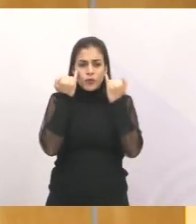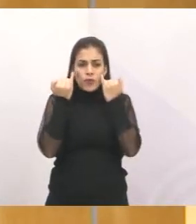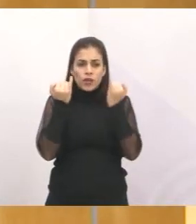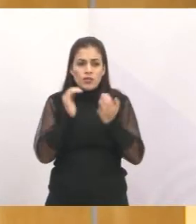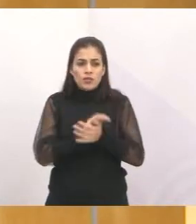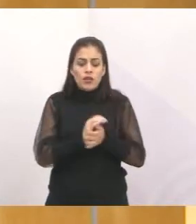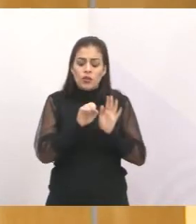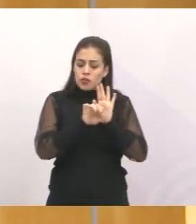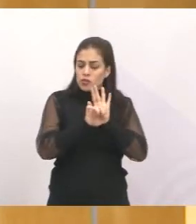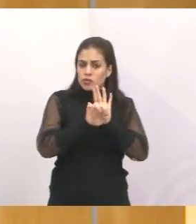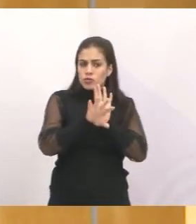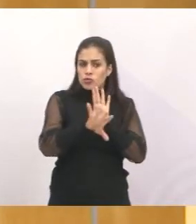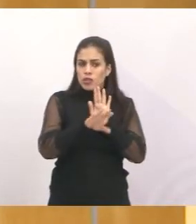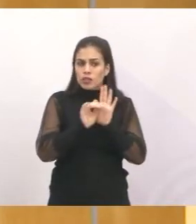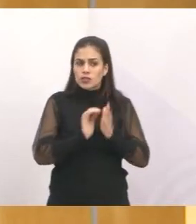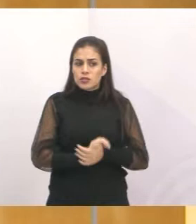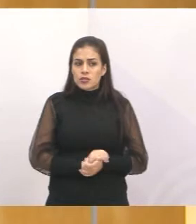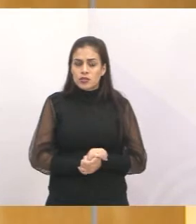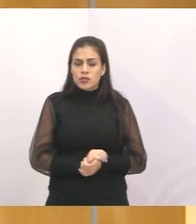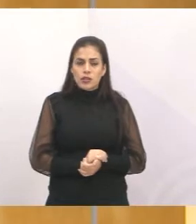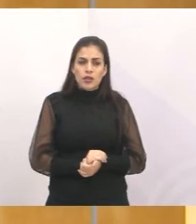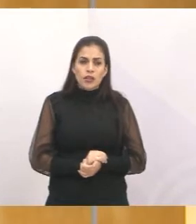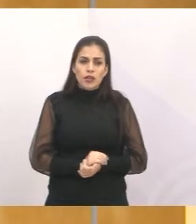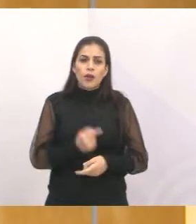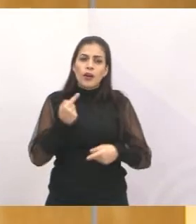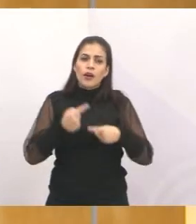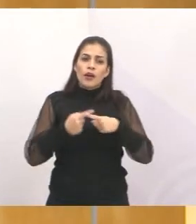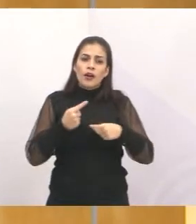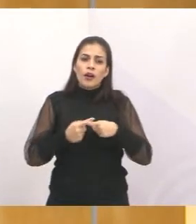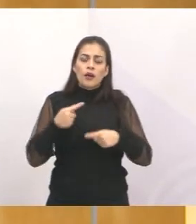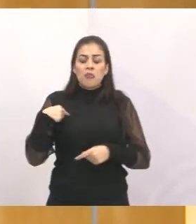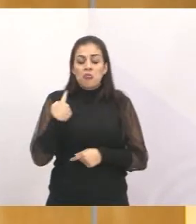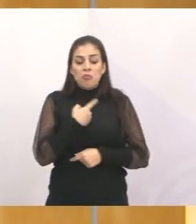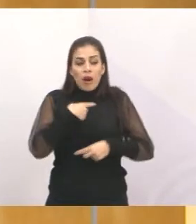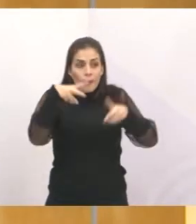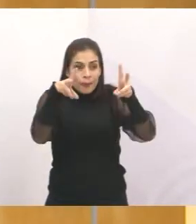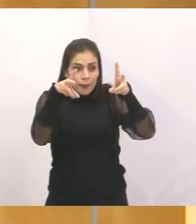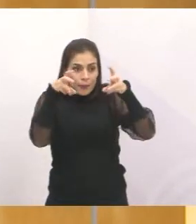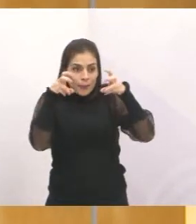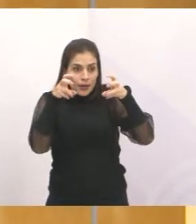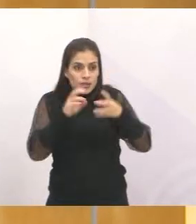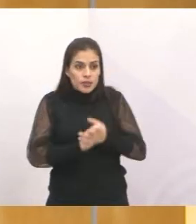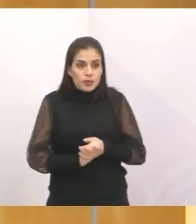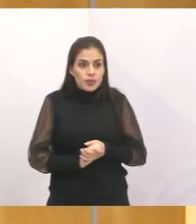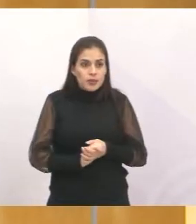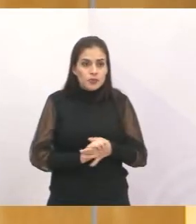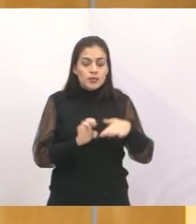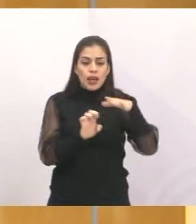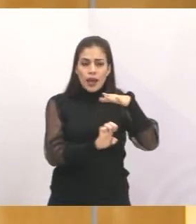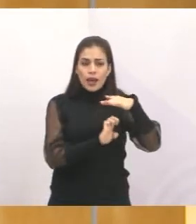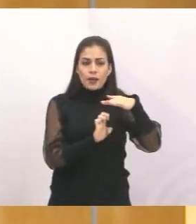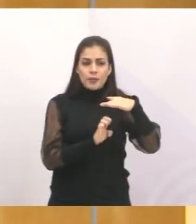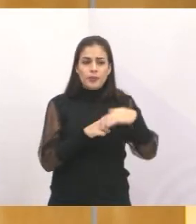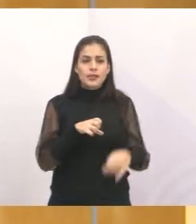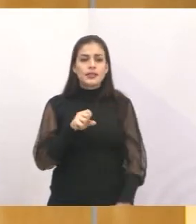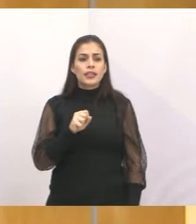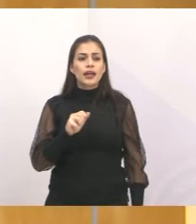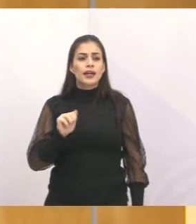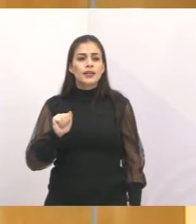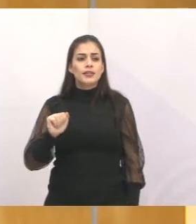através de indicações, porque nós estamos percebendo que o SAI passa um momento muito